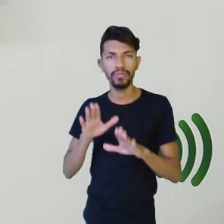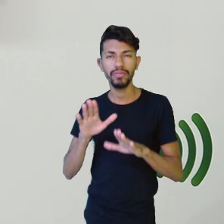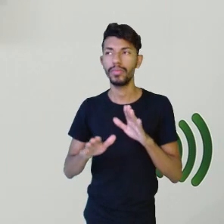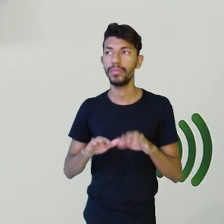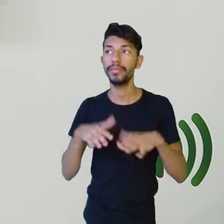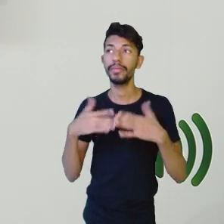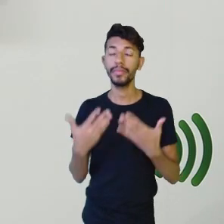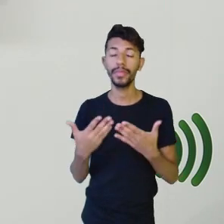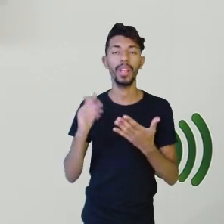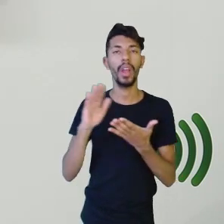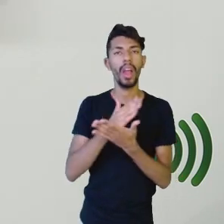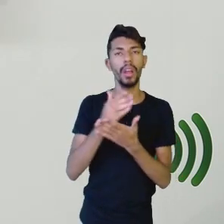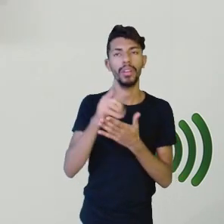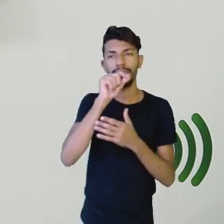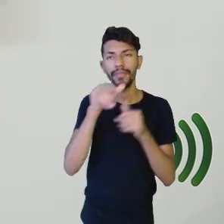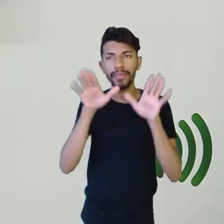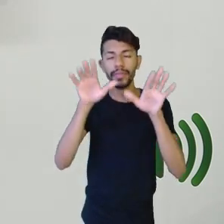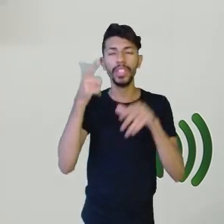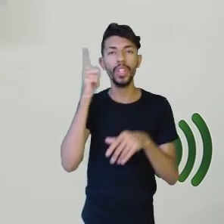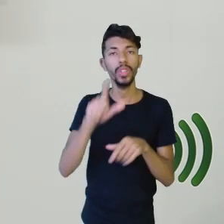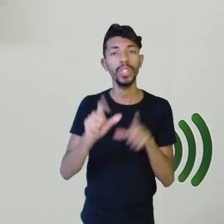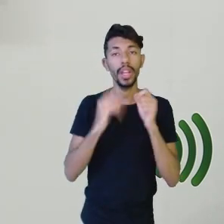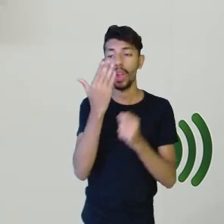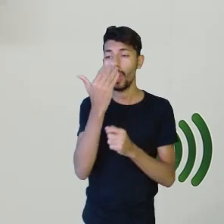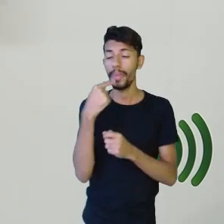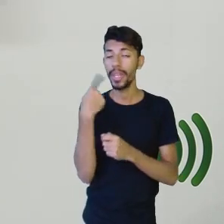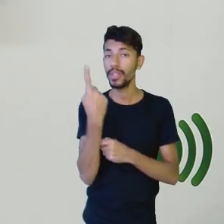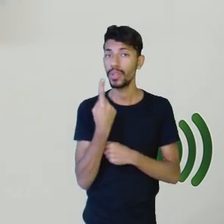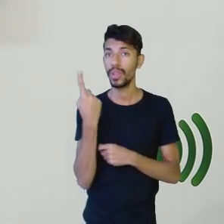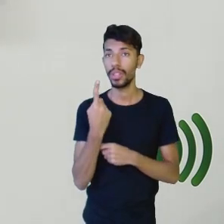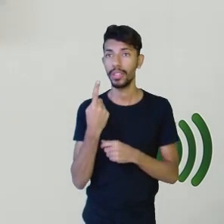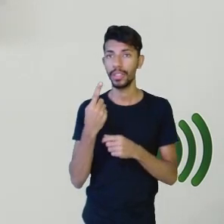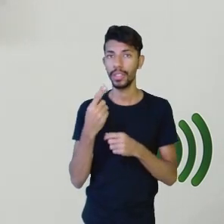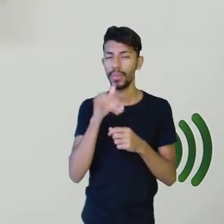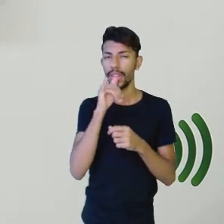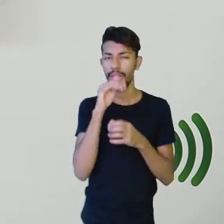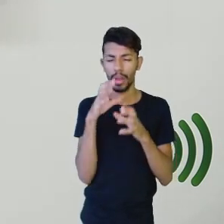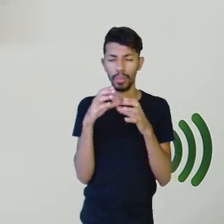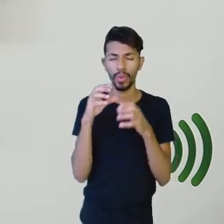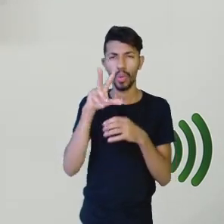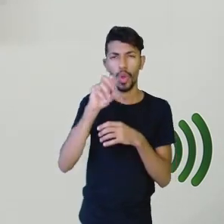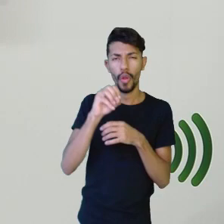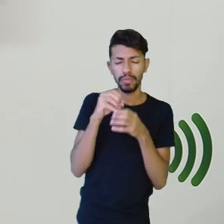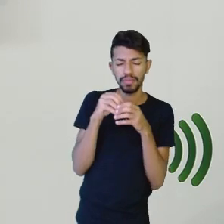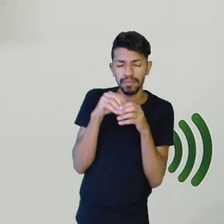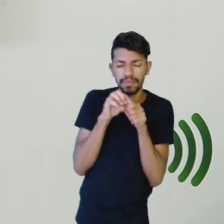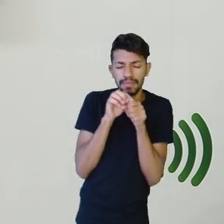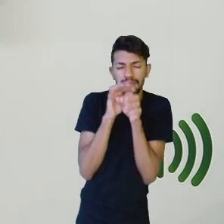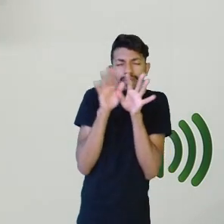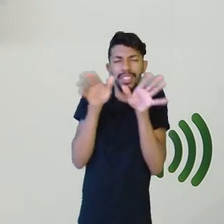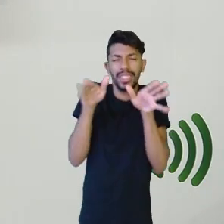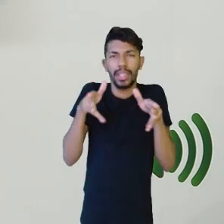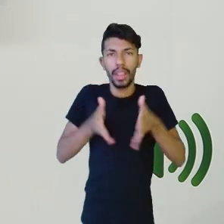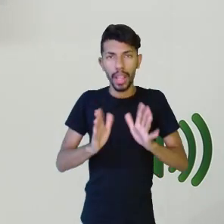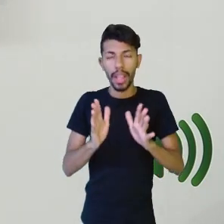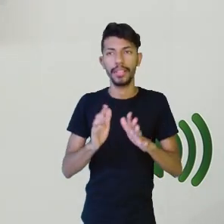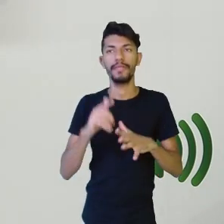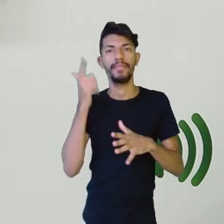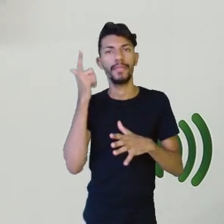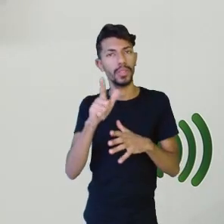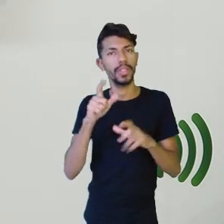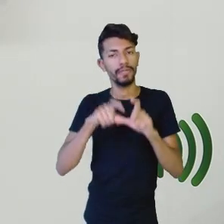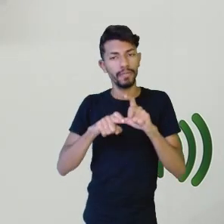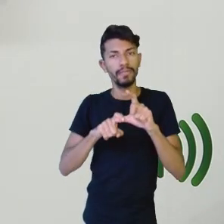muitas vezes conseguem alimentar-se sozinhas assim que saem dos ovos. Alguns são independentes, como eu falei, e